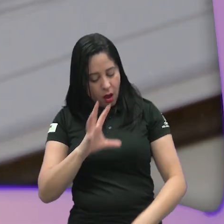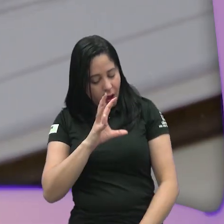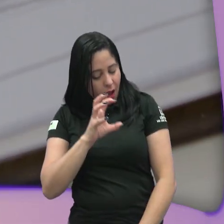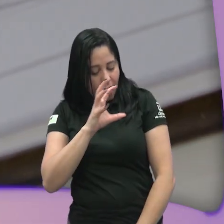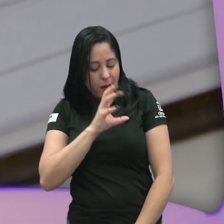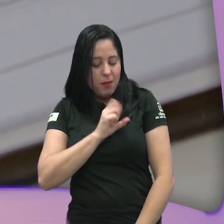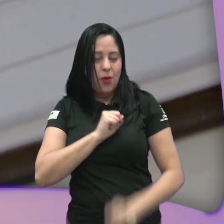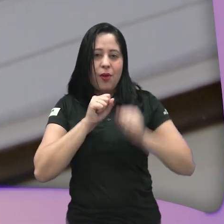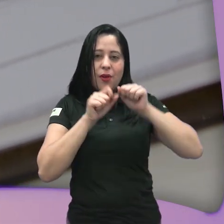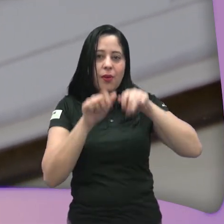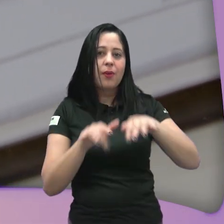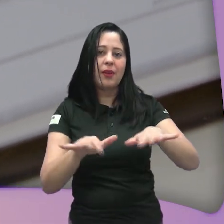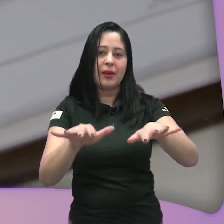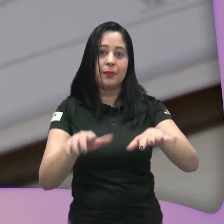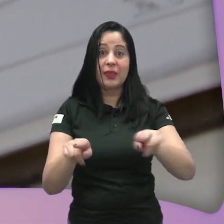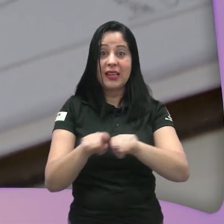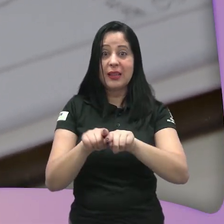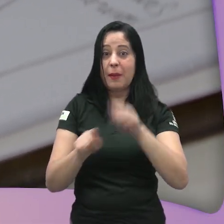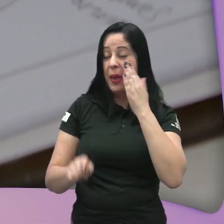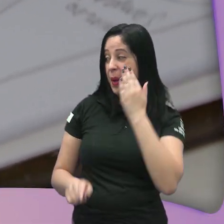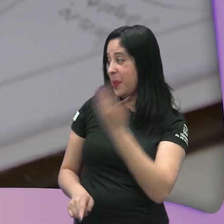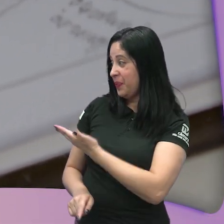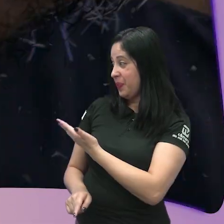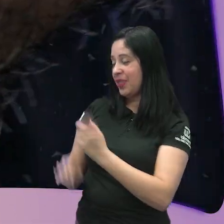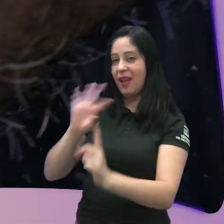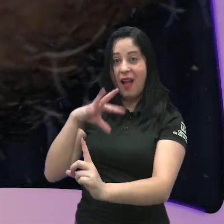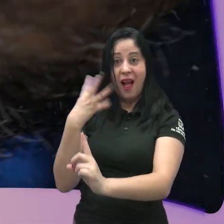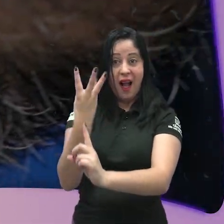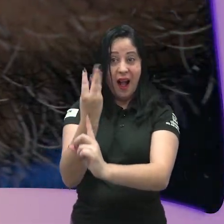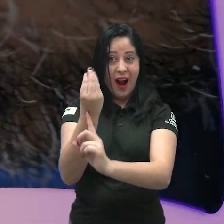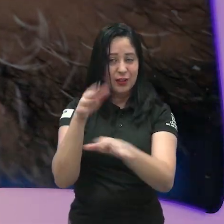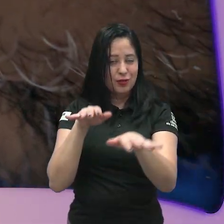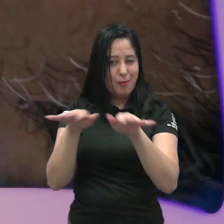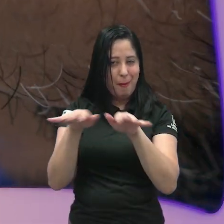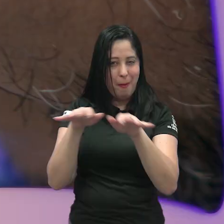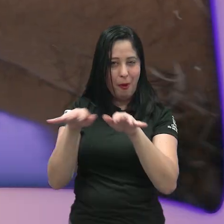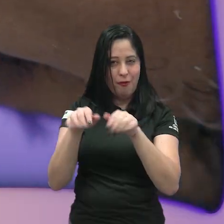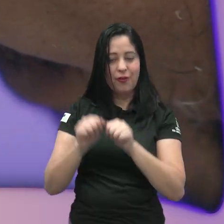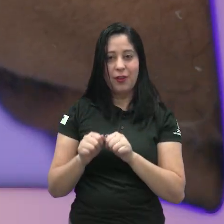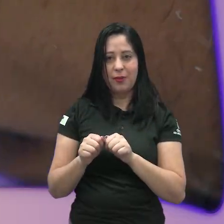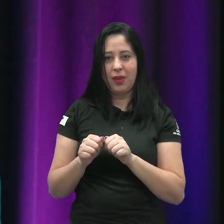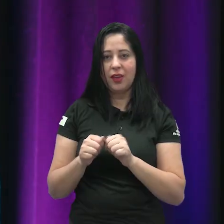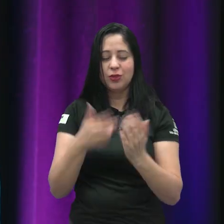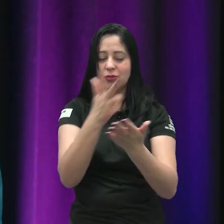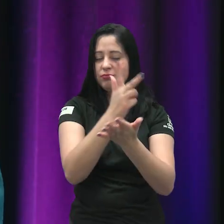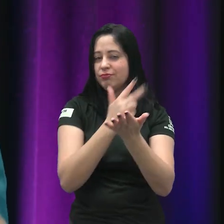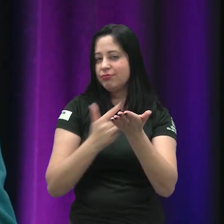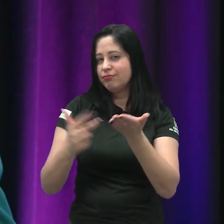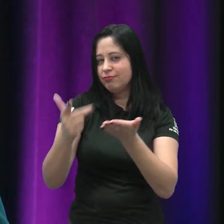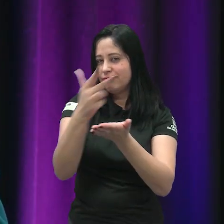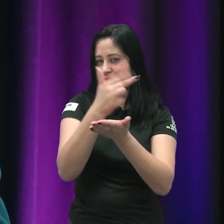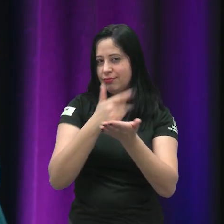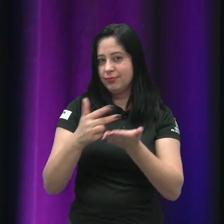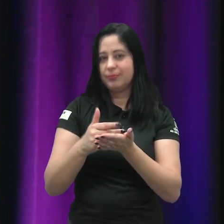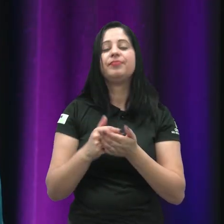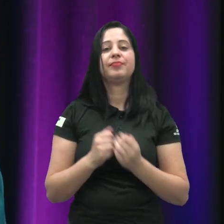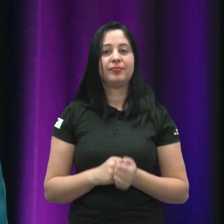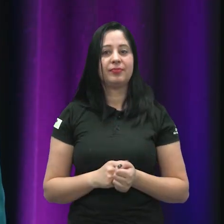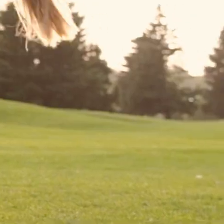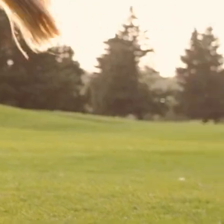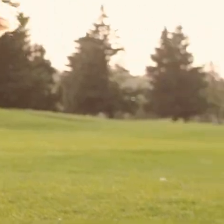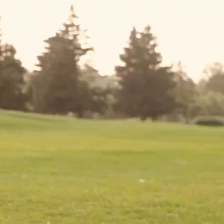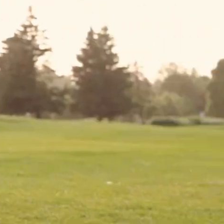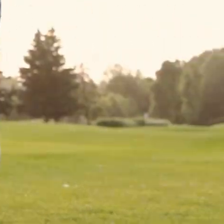próximo. E temos ainda o quadro Arte em Movimento com estilo lúdico e profundo. Não saia daí, a gente volta já já.